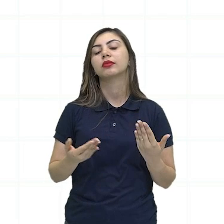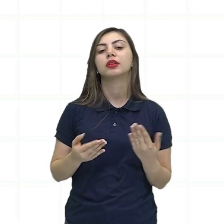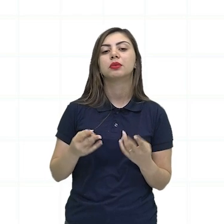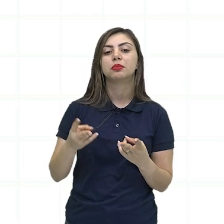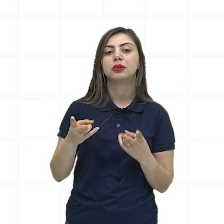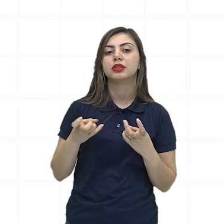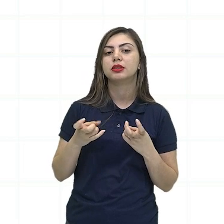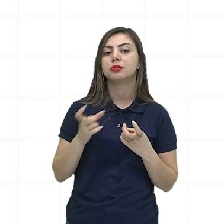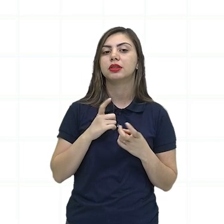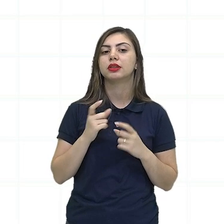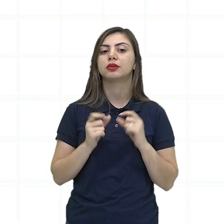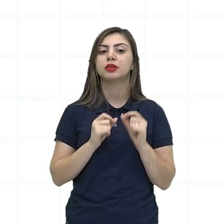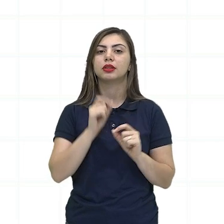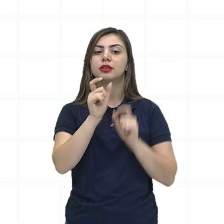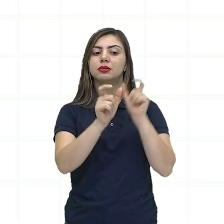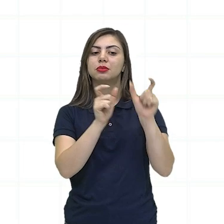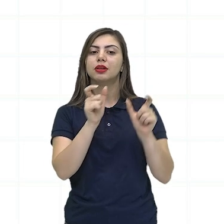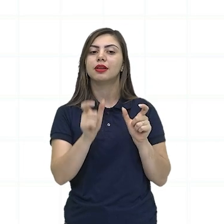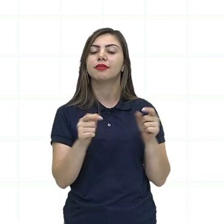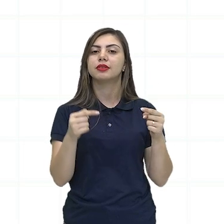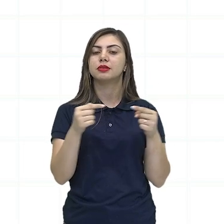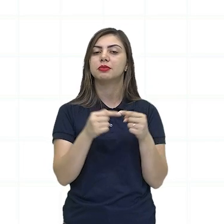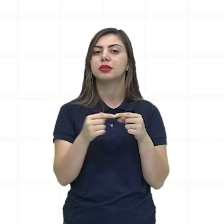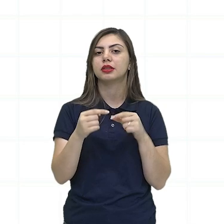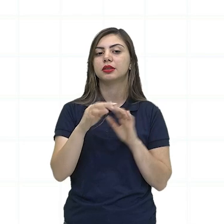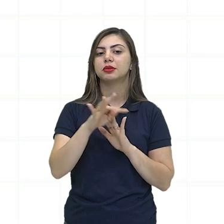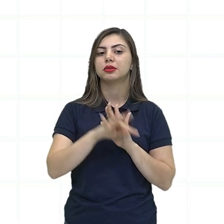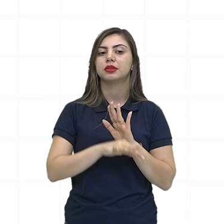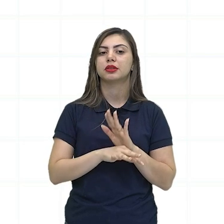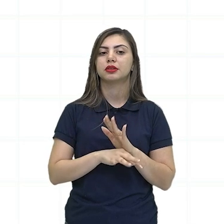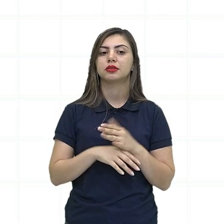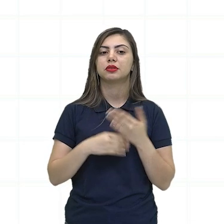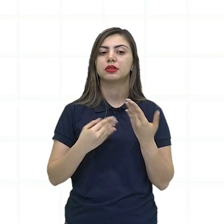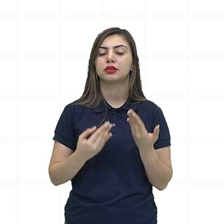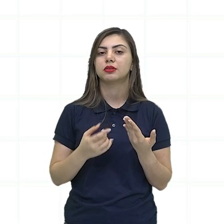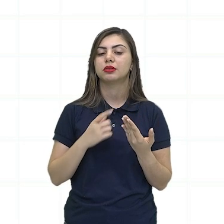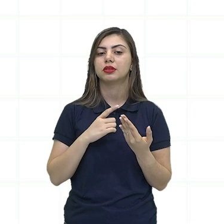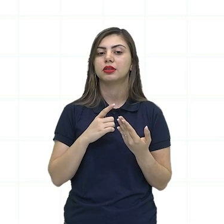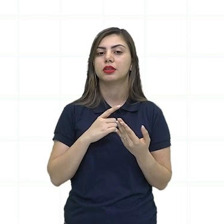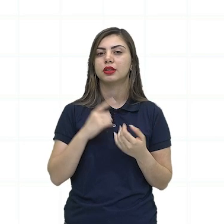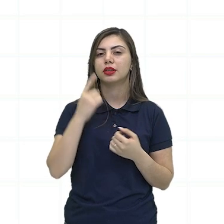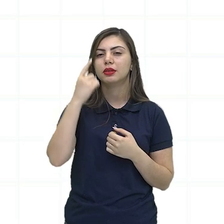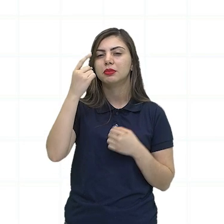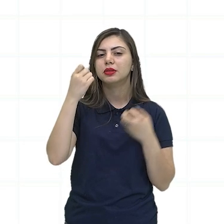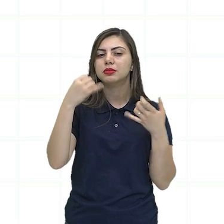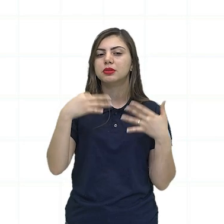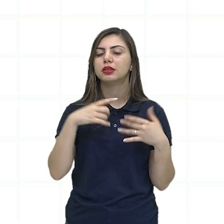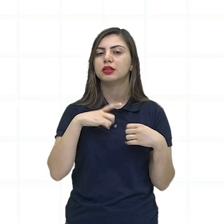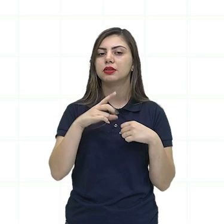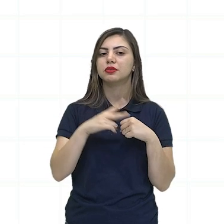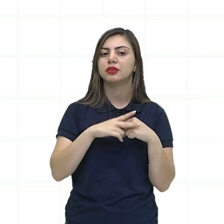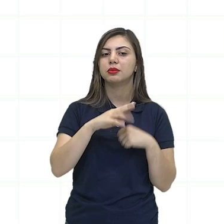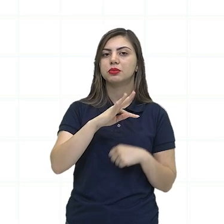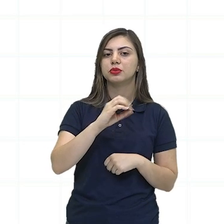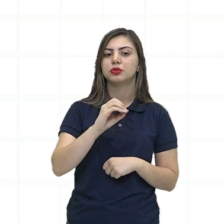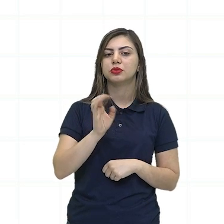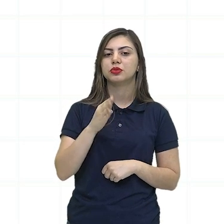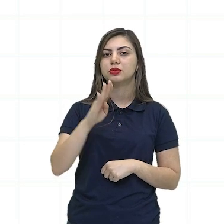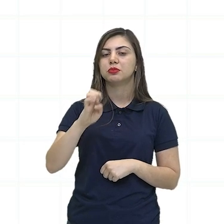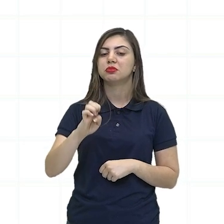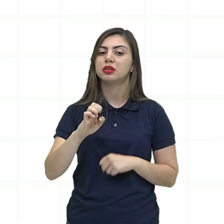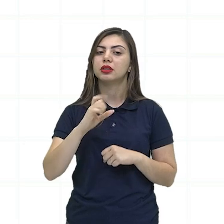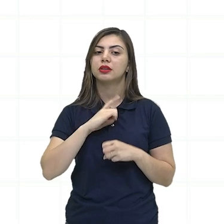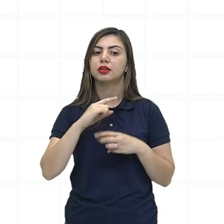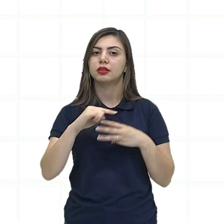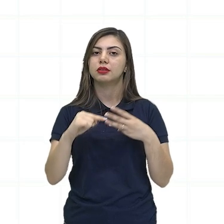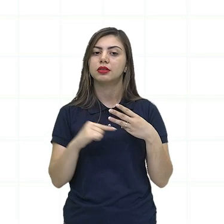temos o vocabulário do texto, olha só. To be, que no caso eu falei que ele vai aparecer am, is ou